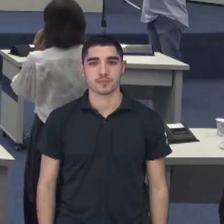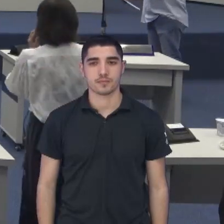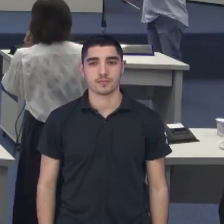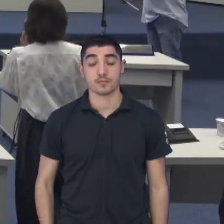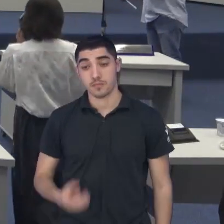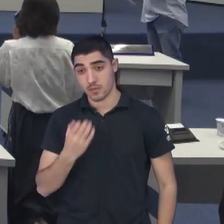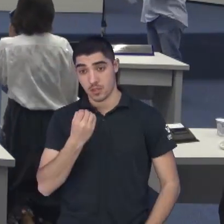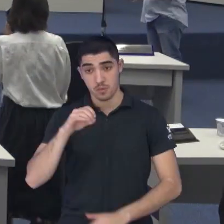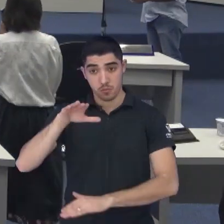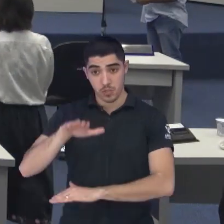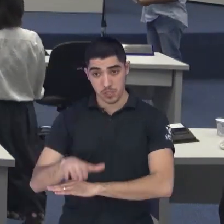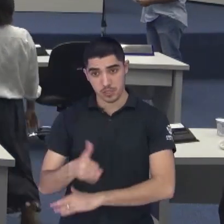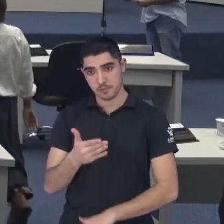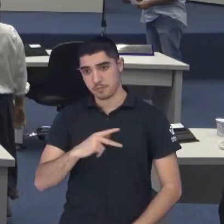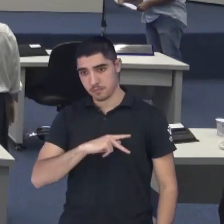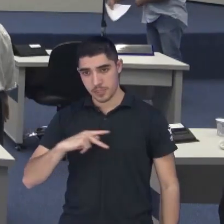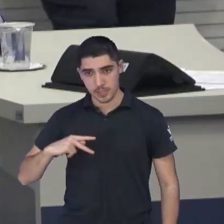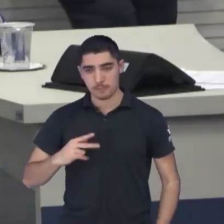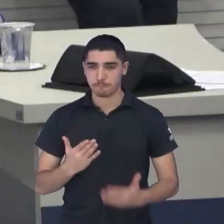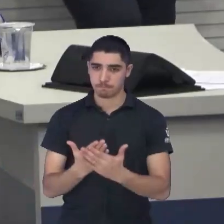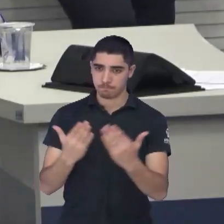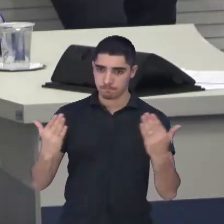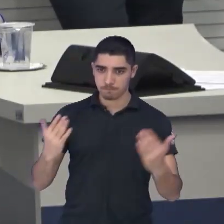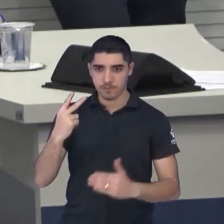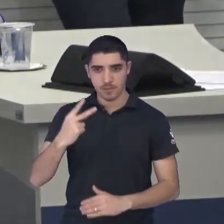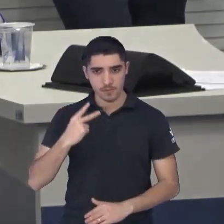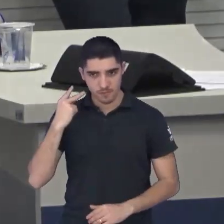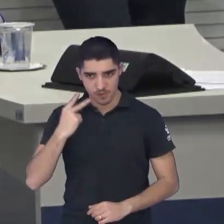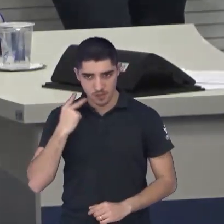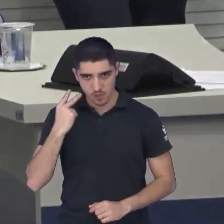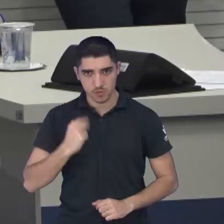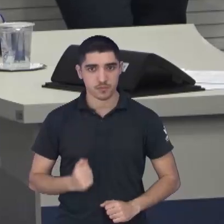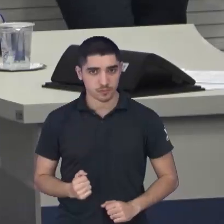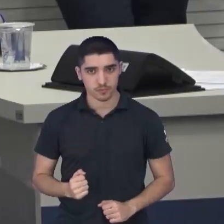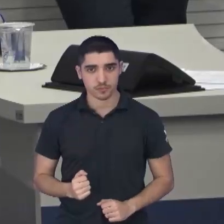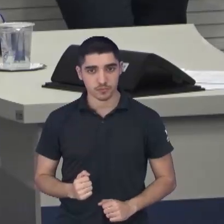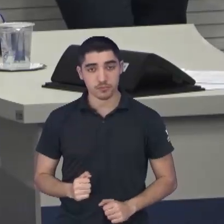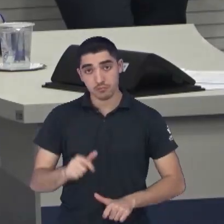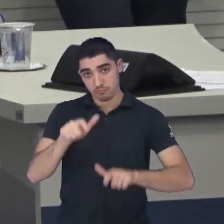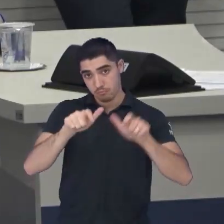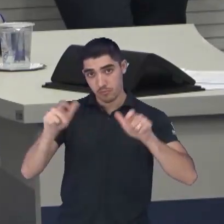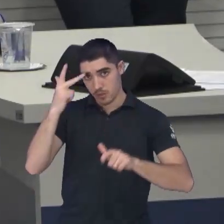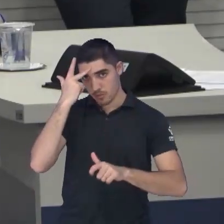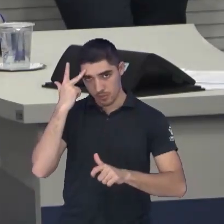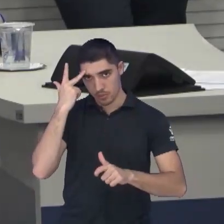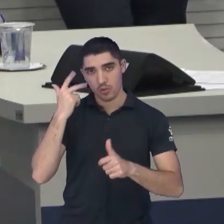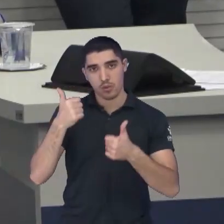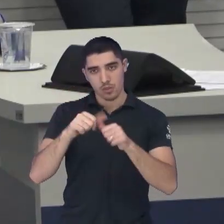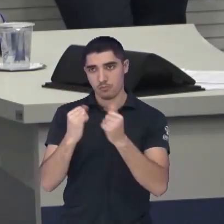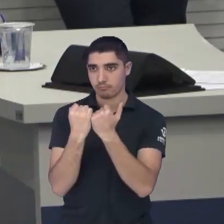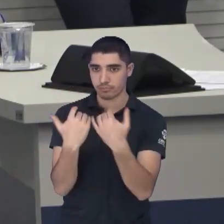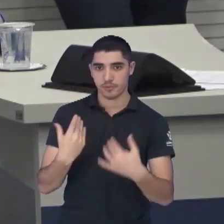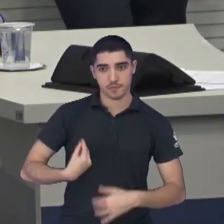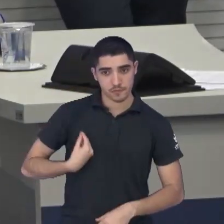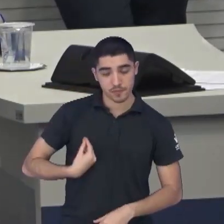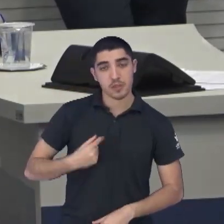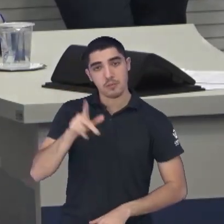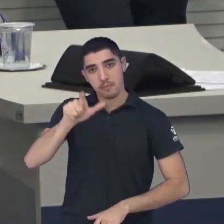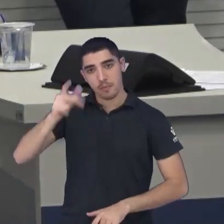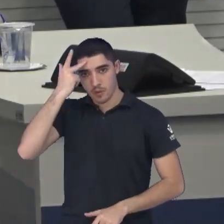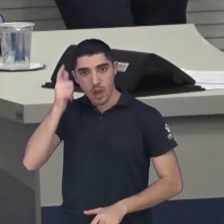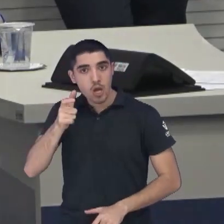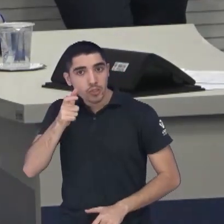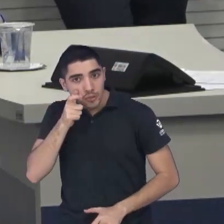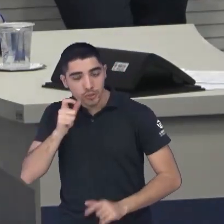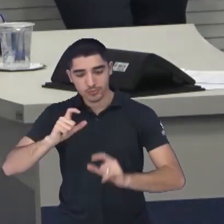Boa tarde, senhor presidente, vereadores, vereadoras, público presente, público que nos assiste através da TV Câmara,